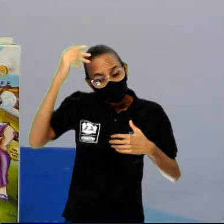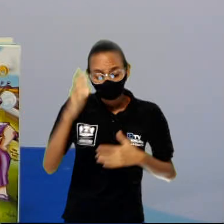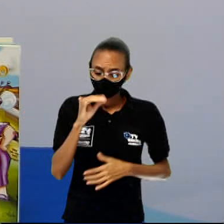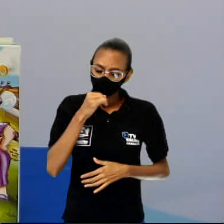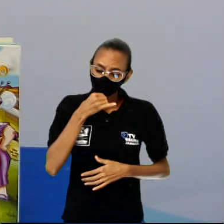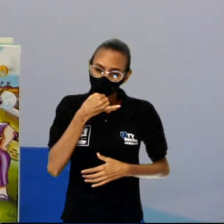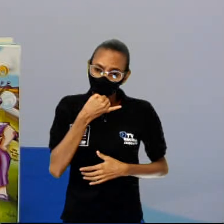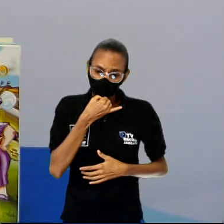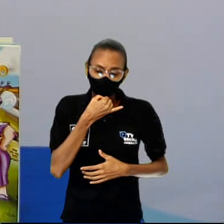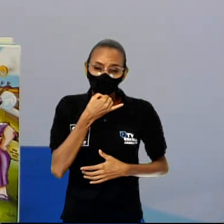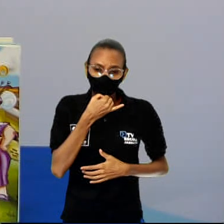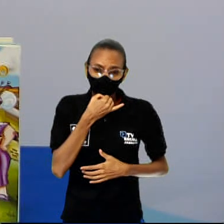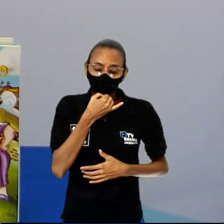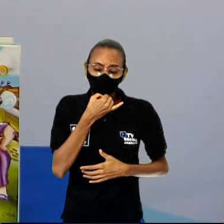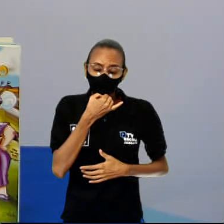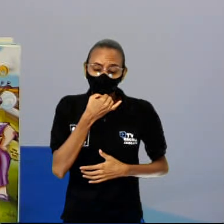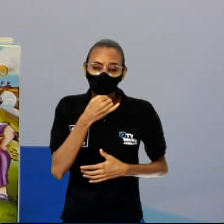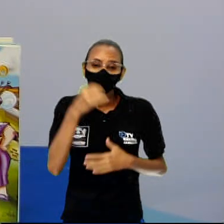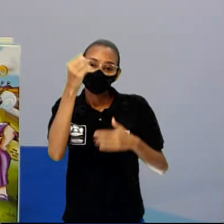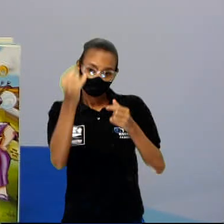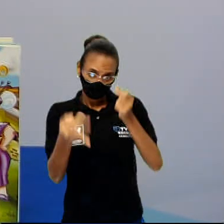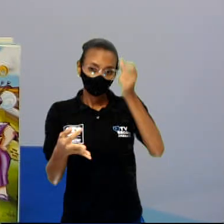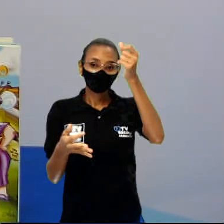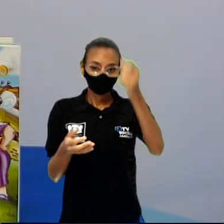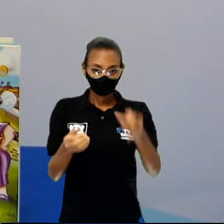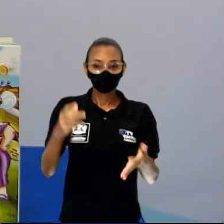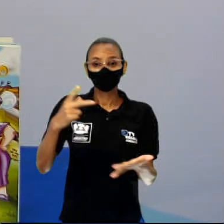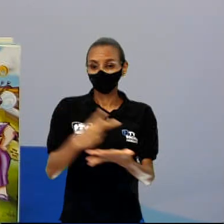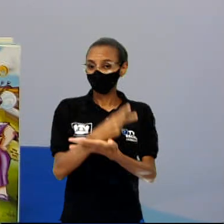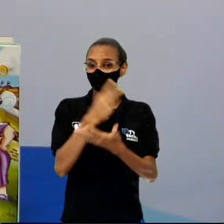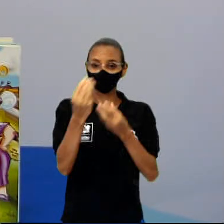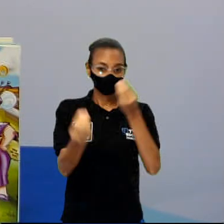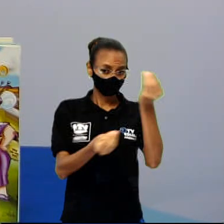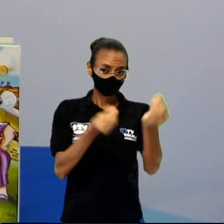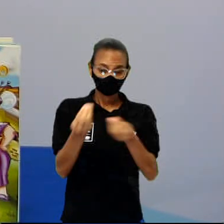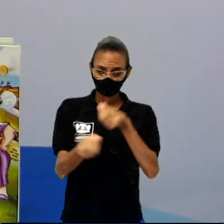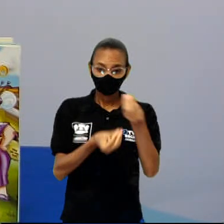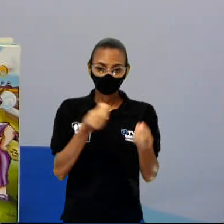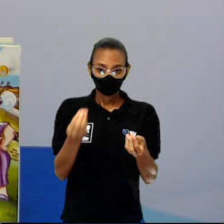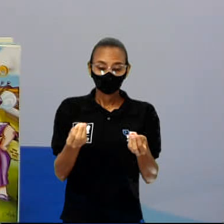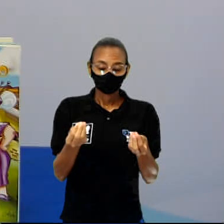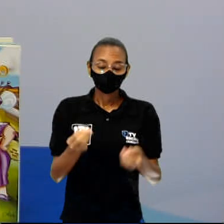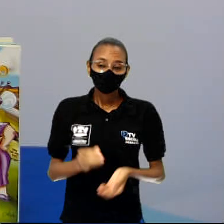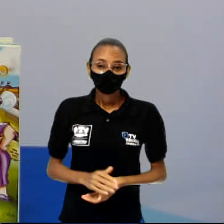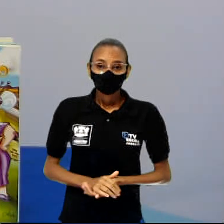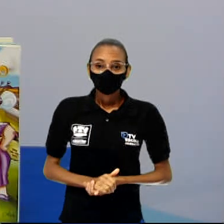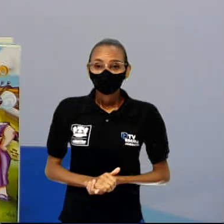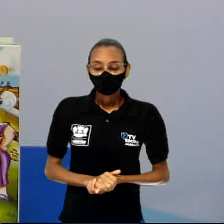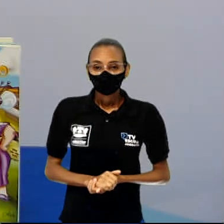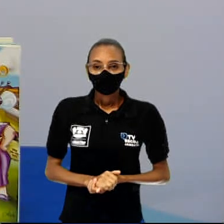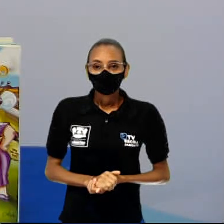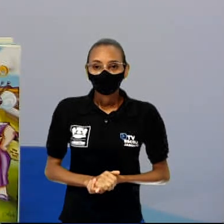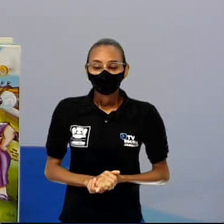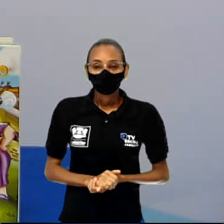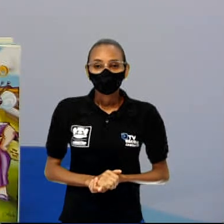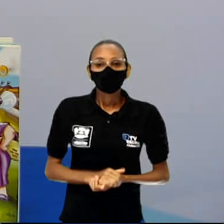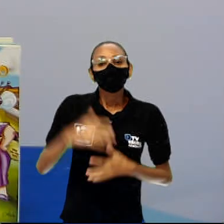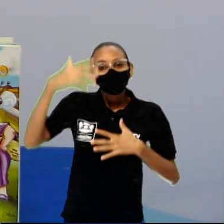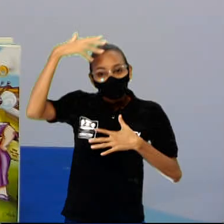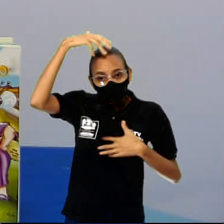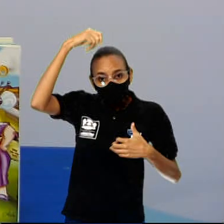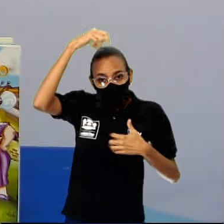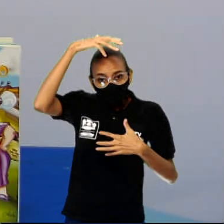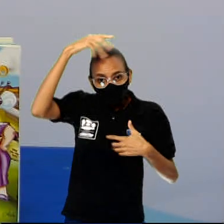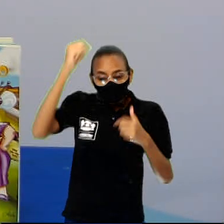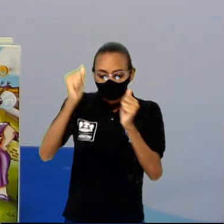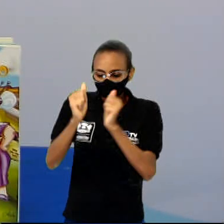triste, decepcionada. E ele começou a contar o que tinha acontecido naquela noite, naquele lugar. Ele estava junto com